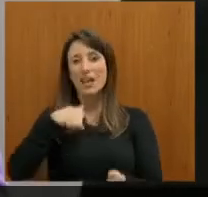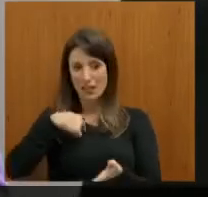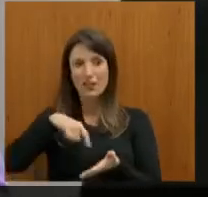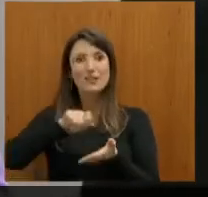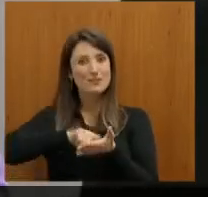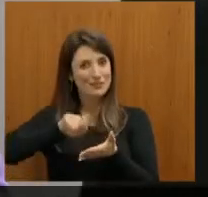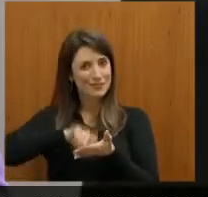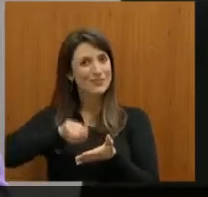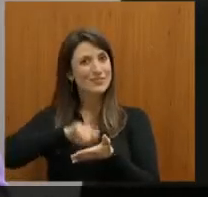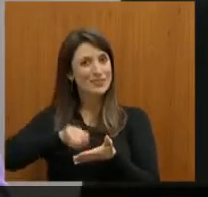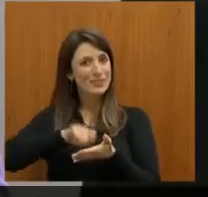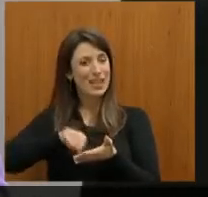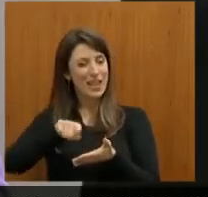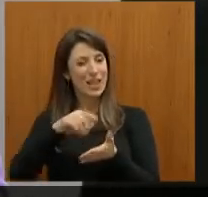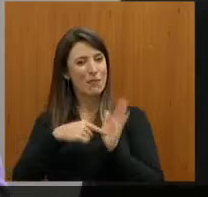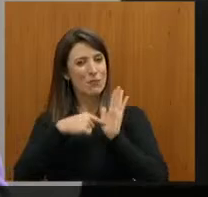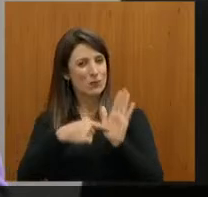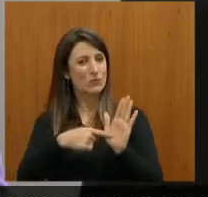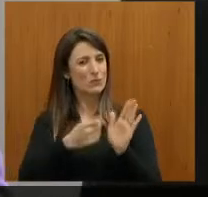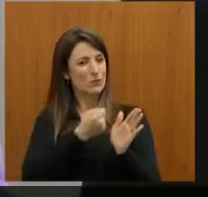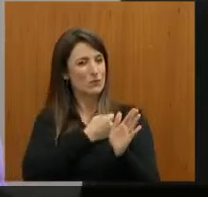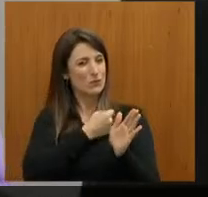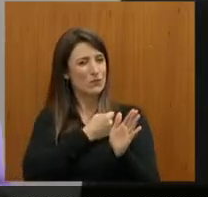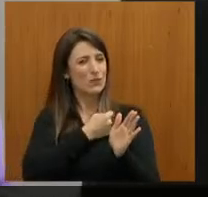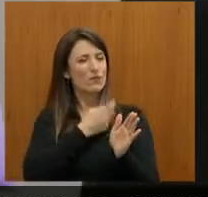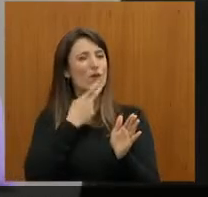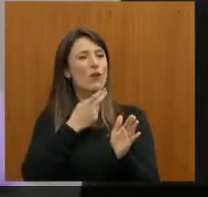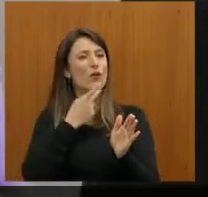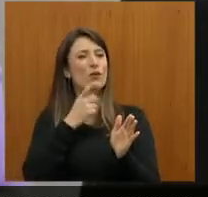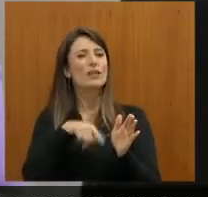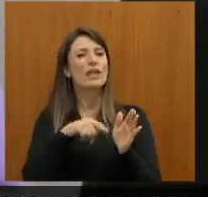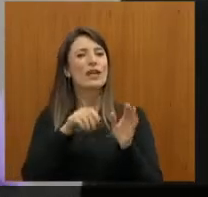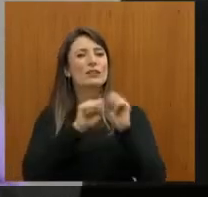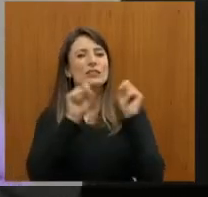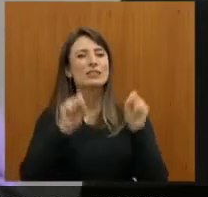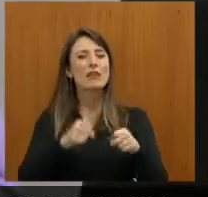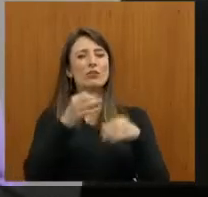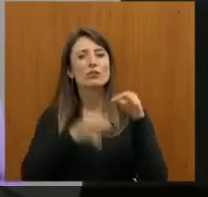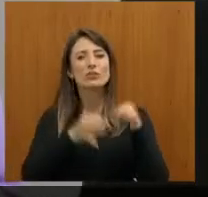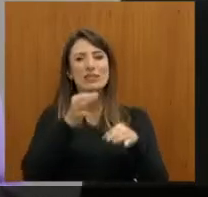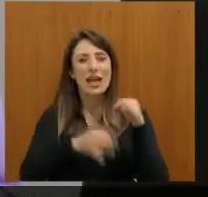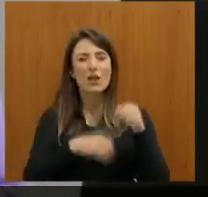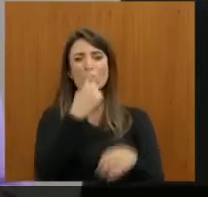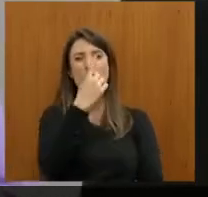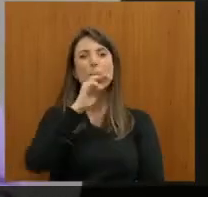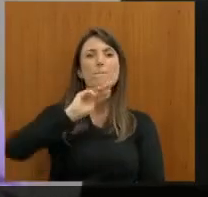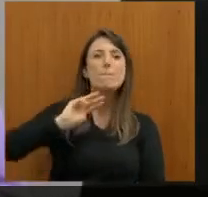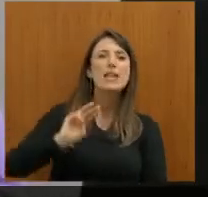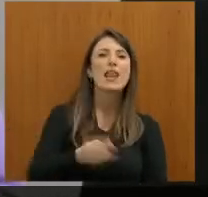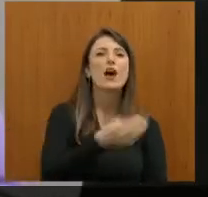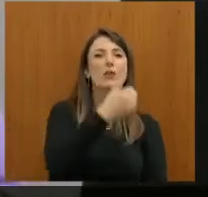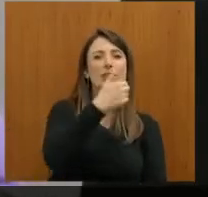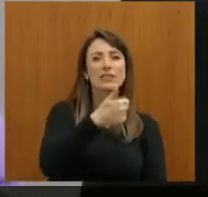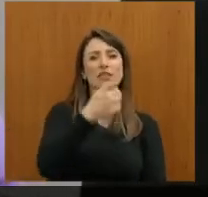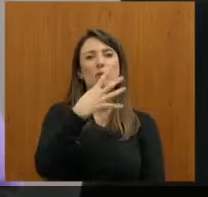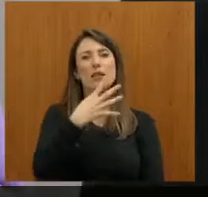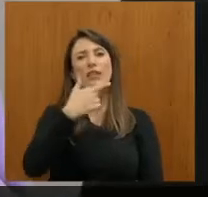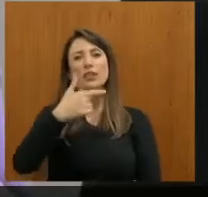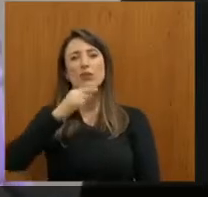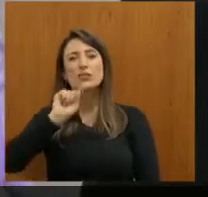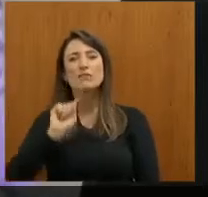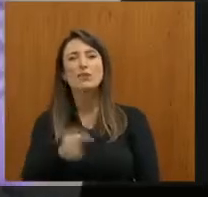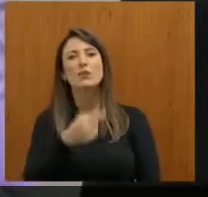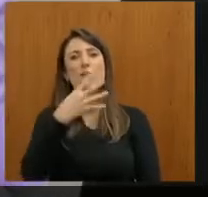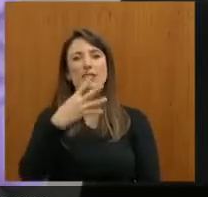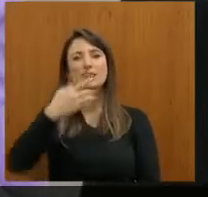aqui de um número que ela apresentou que é do sistema judiciário né 1 milhão 142